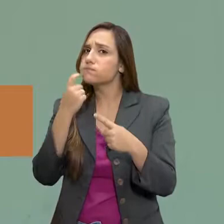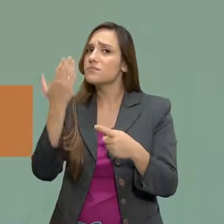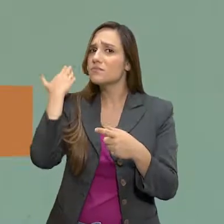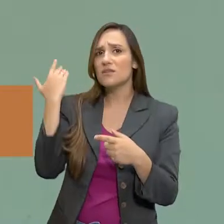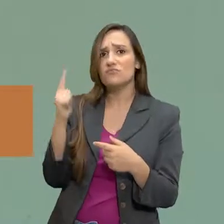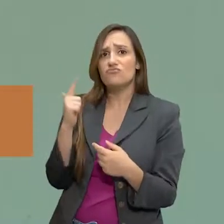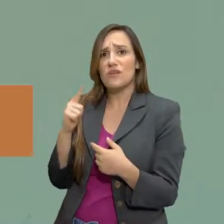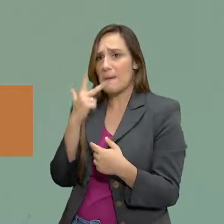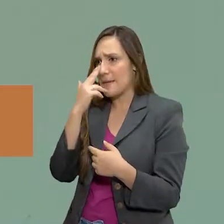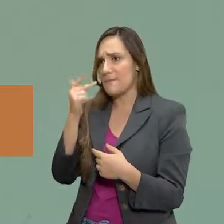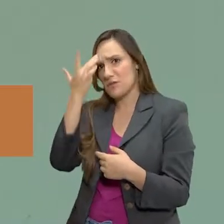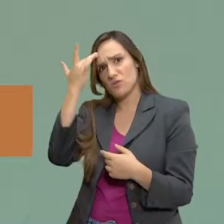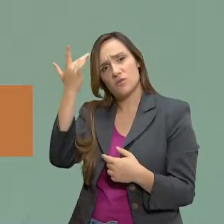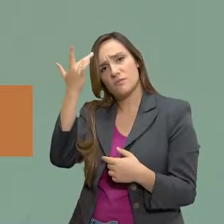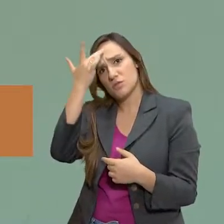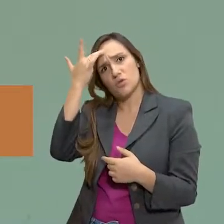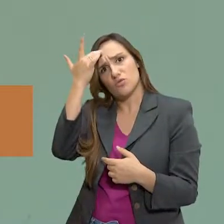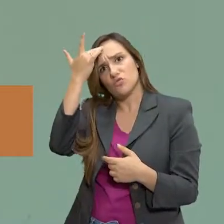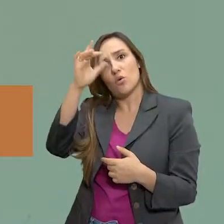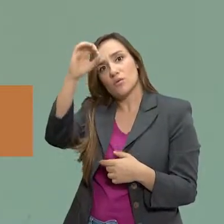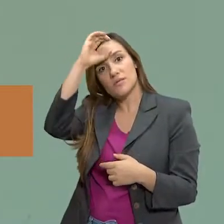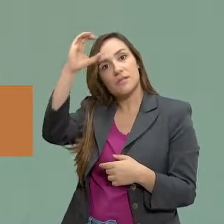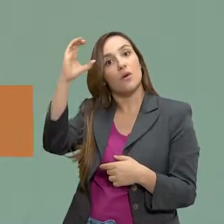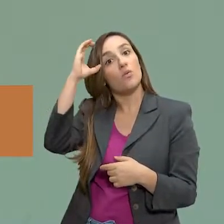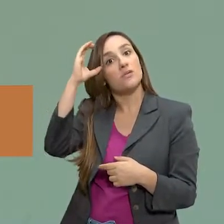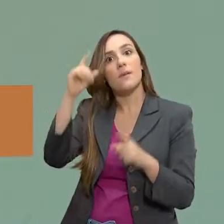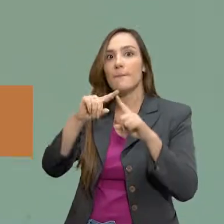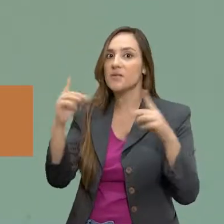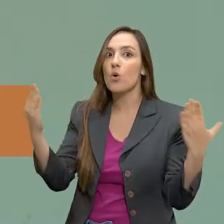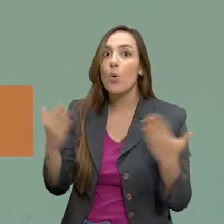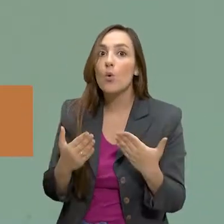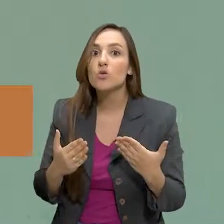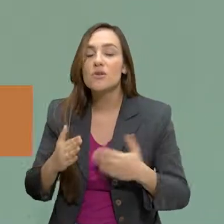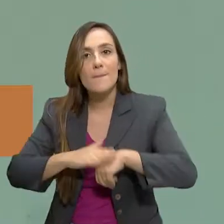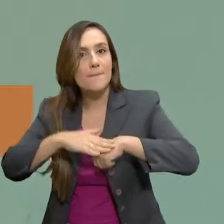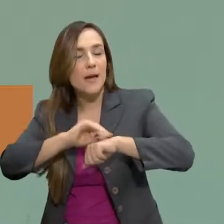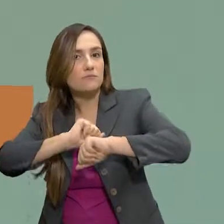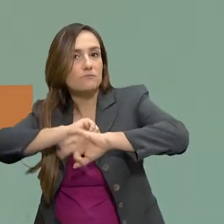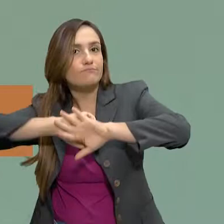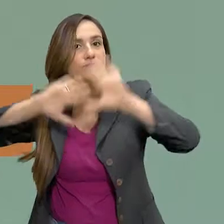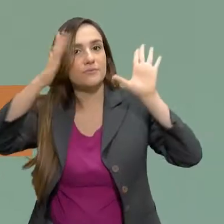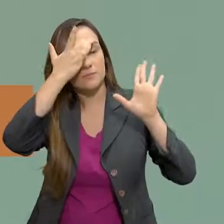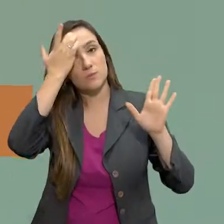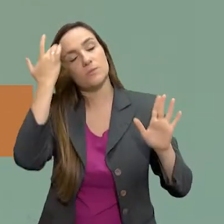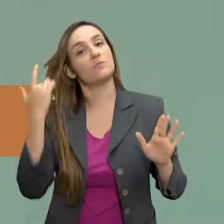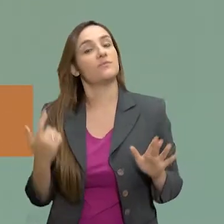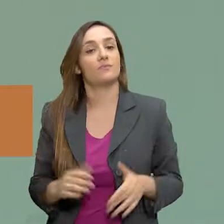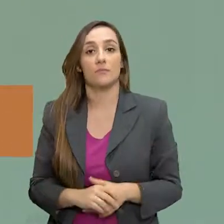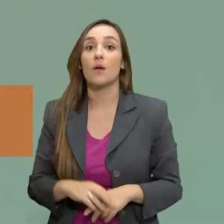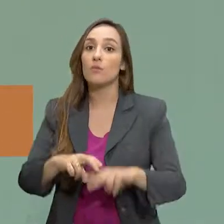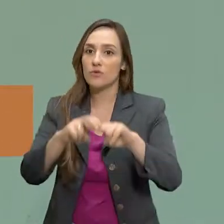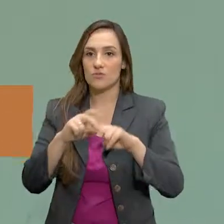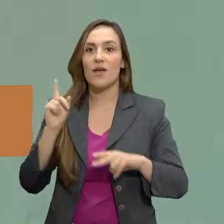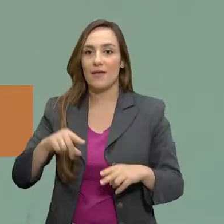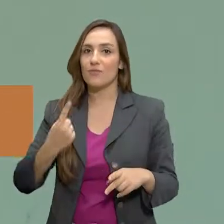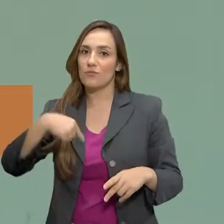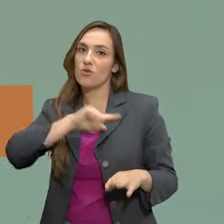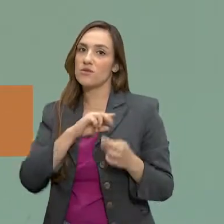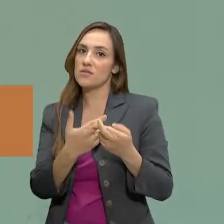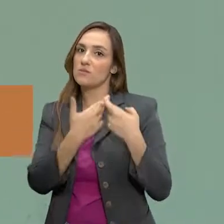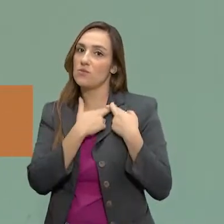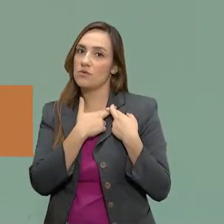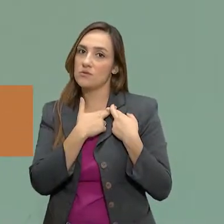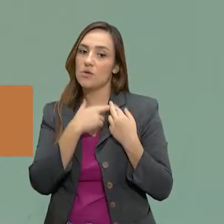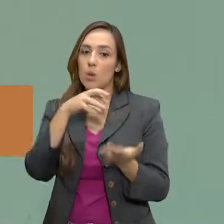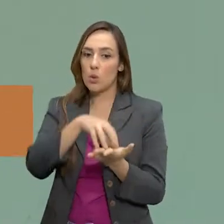bem pouco tempo era extremamente invisível. Hoje a gente ouve falar muito mais da violência obstétrica. Eu acho que essa, aliás, é uma das